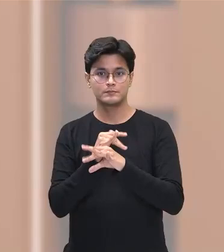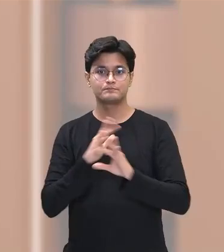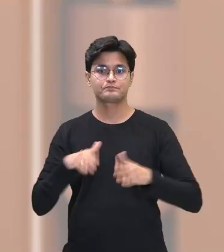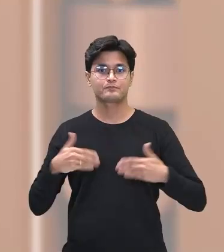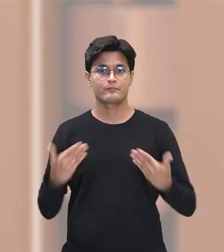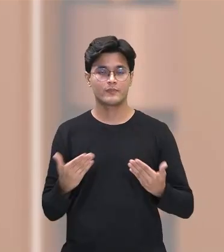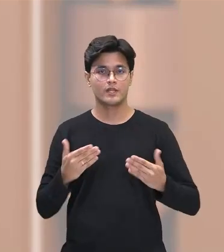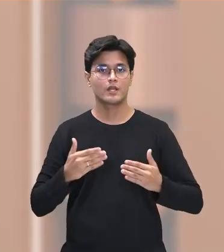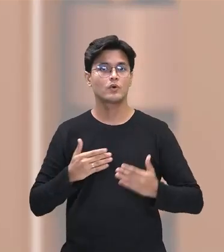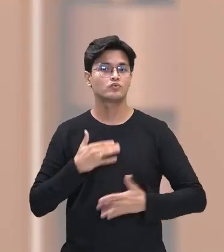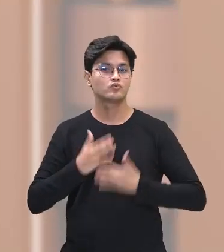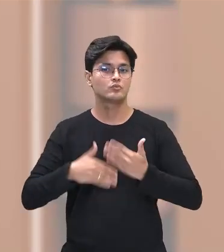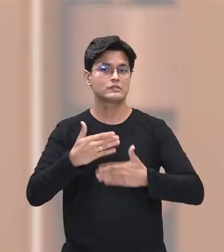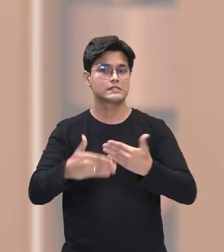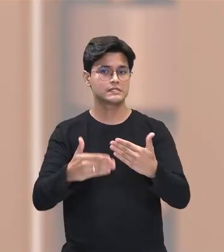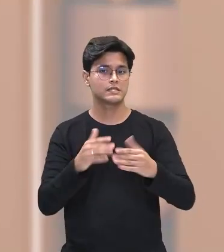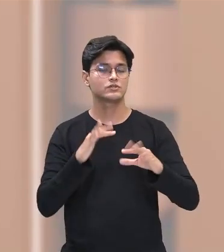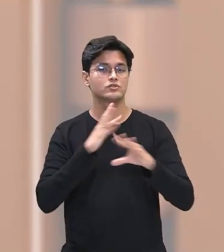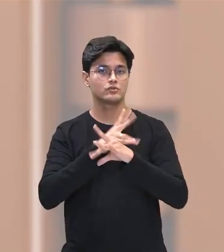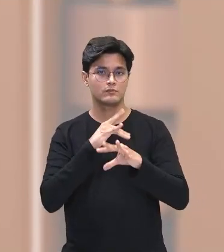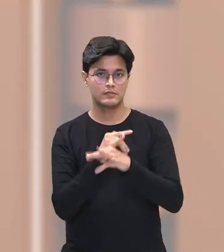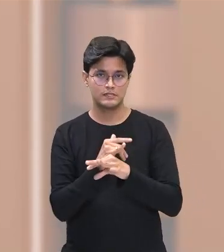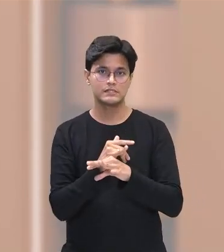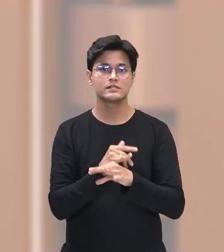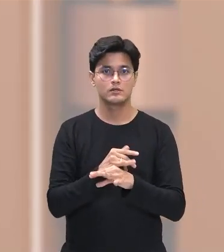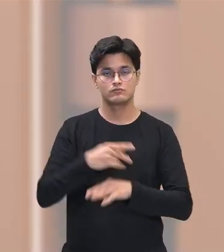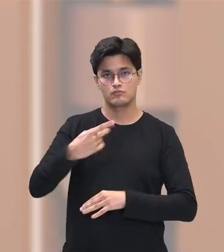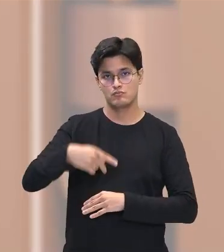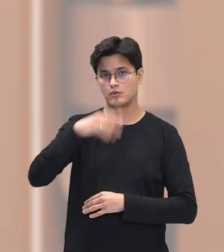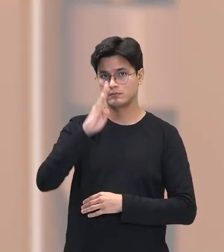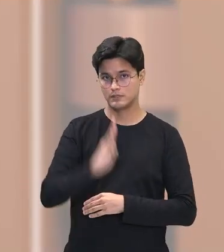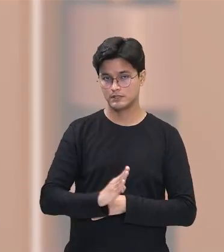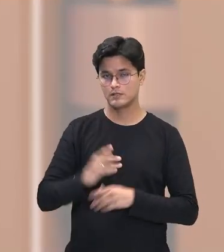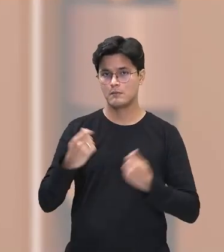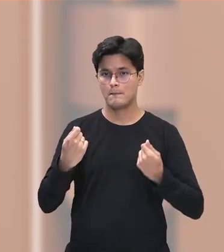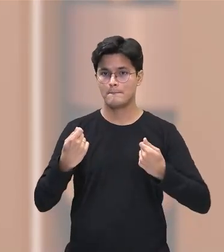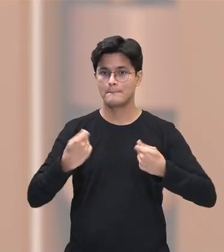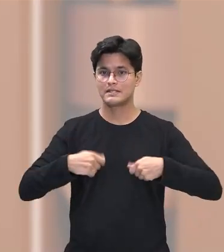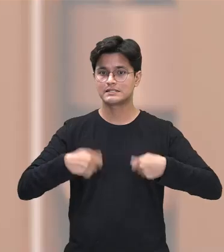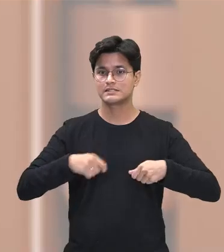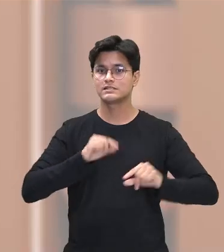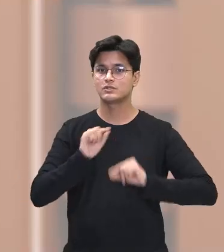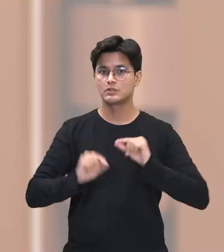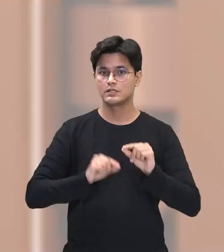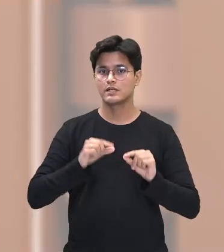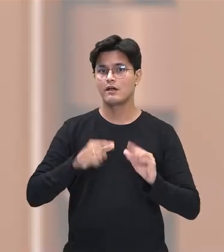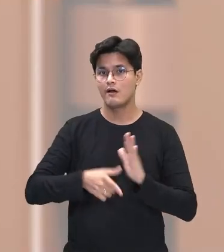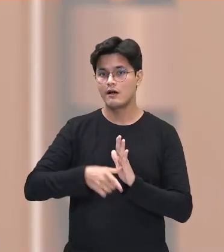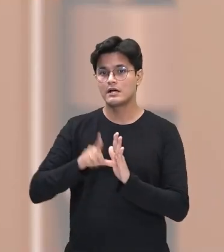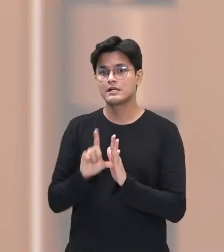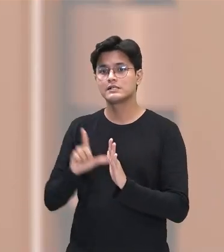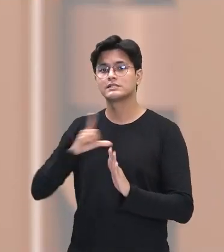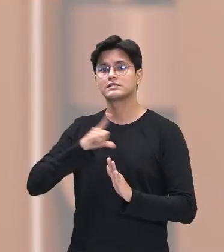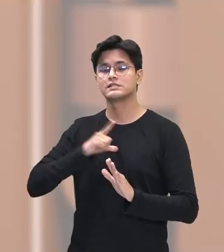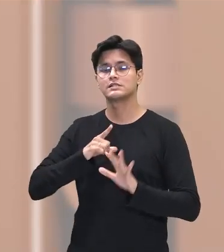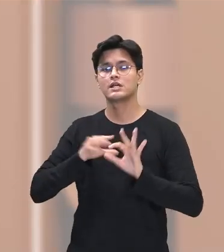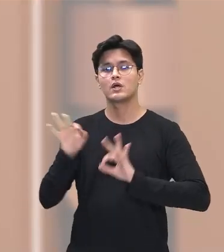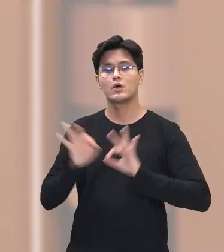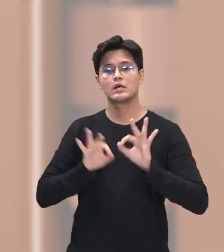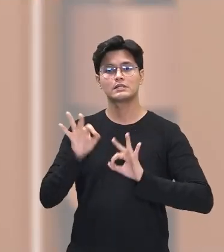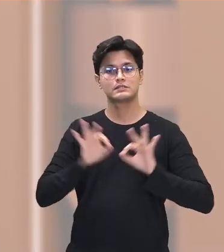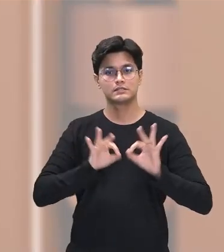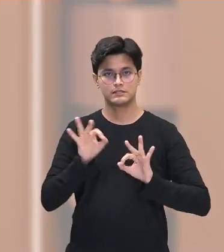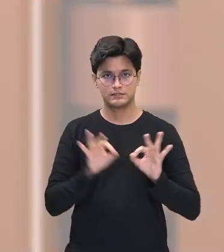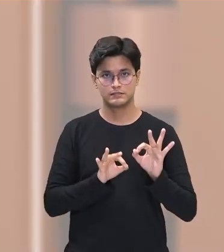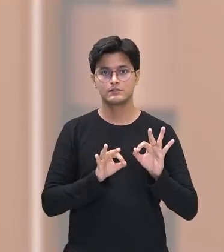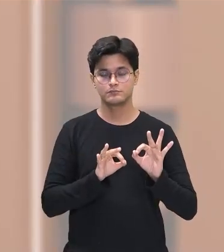de urbanização no território brasileiro, ele precisa, né, de um planejamento, né? Então, acompanhado